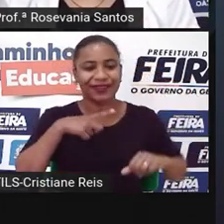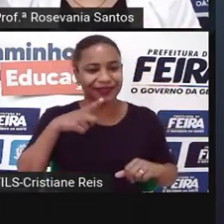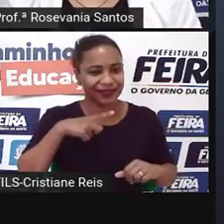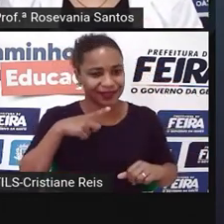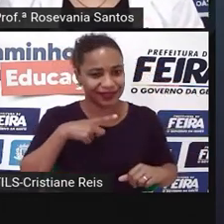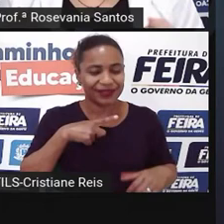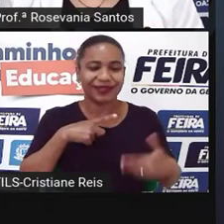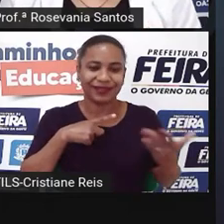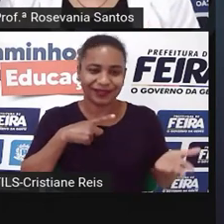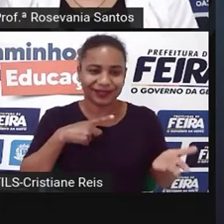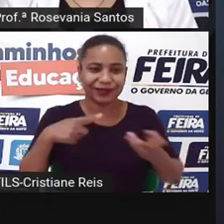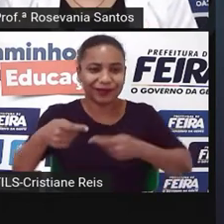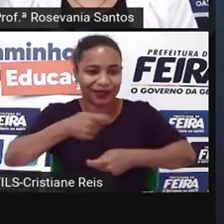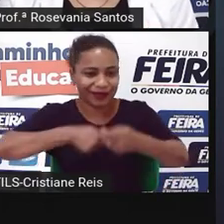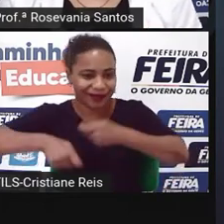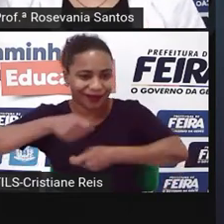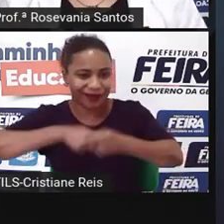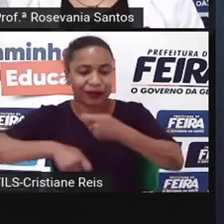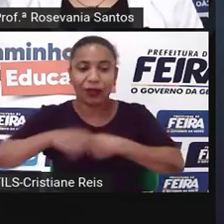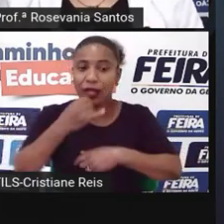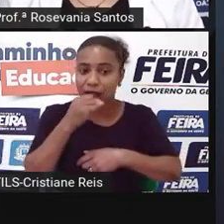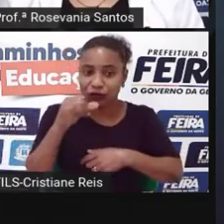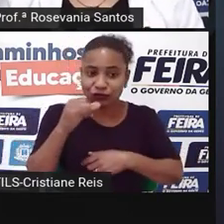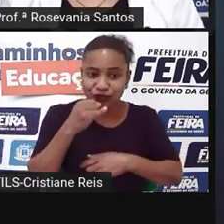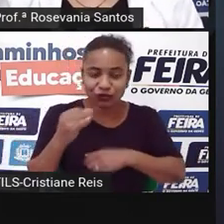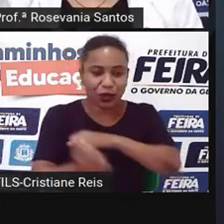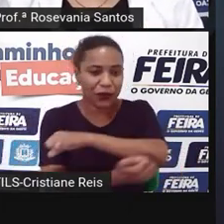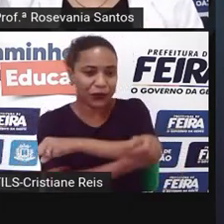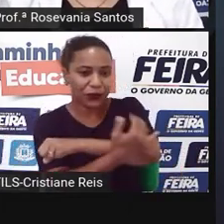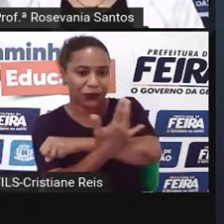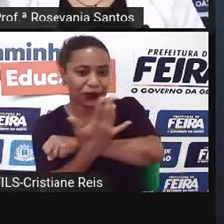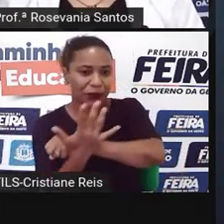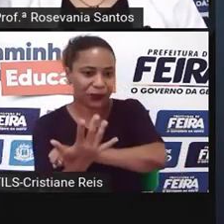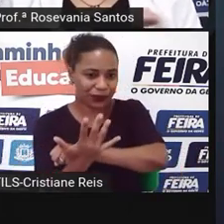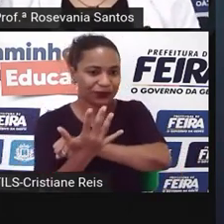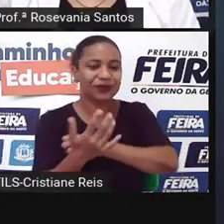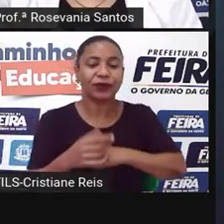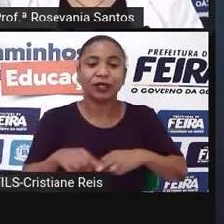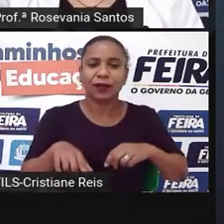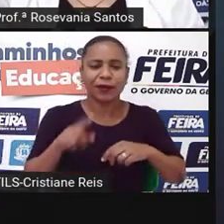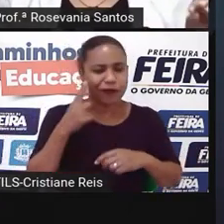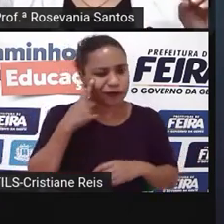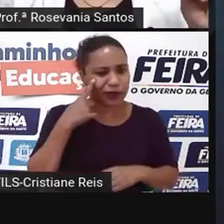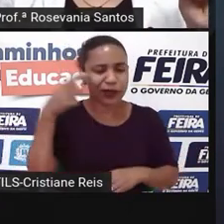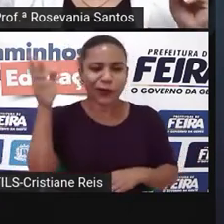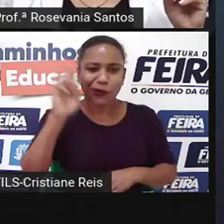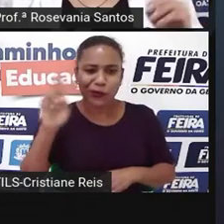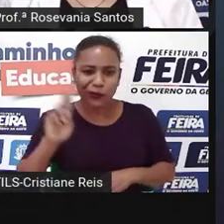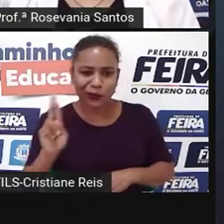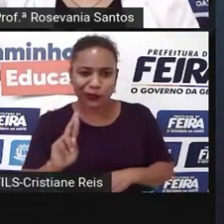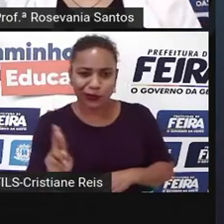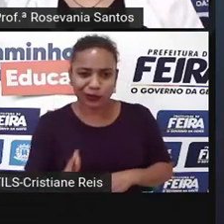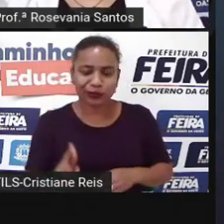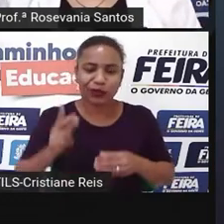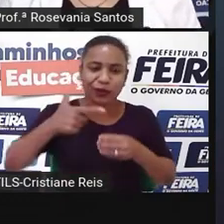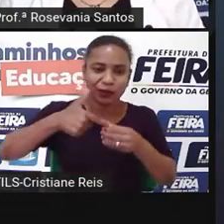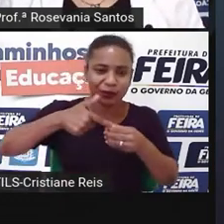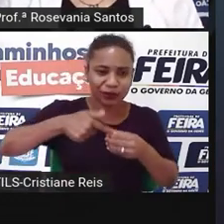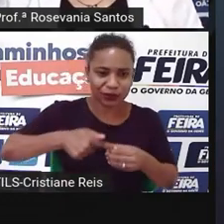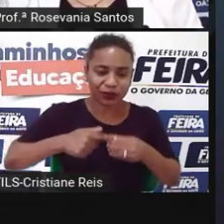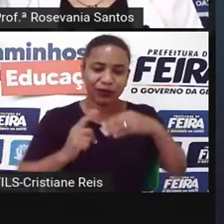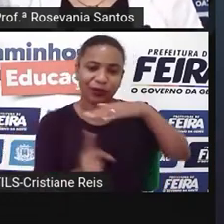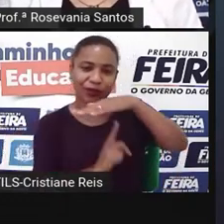mercado agrícola, a fonte de energia e tudo. Aí você fala Rússia, que tem petróleo, tem, né? A questão do gás natural.